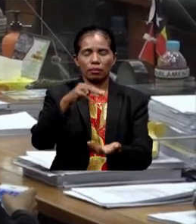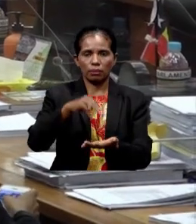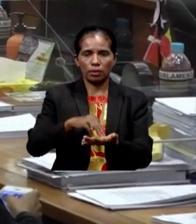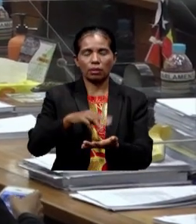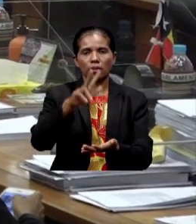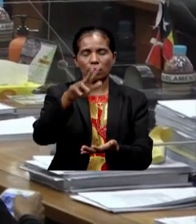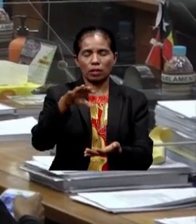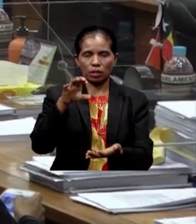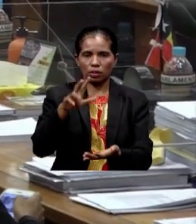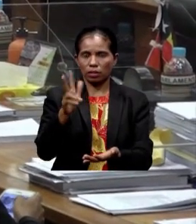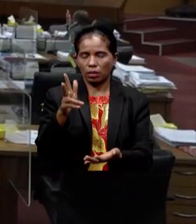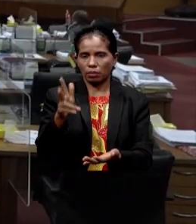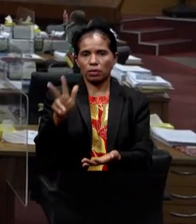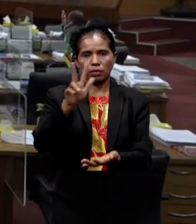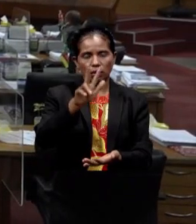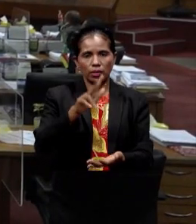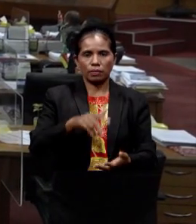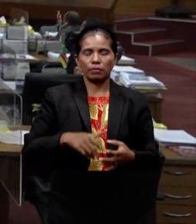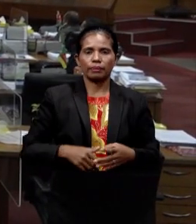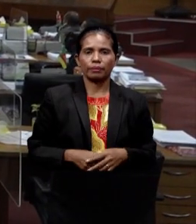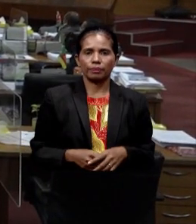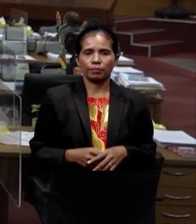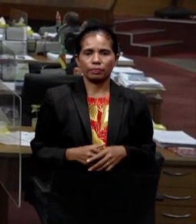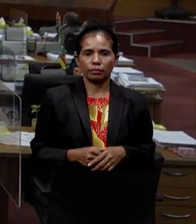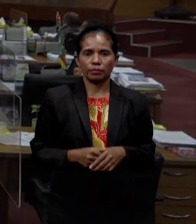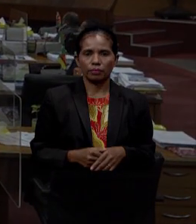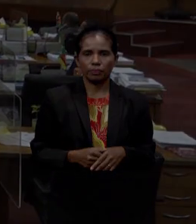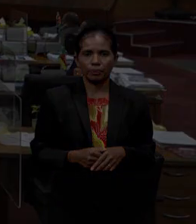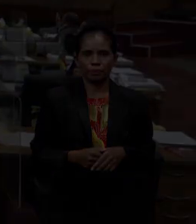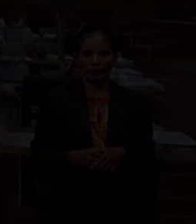ato stolo tolo nulu recentolo. Zaimer Santos, Dulce da Costa, Jemen.